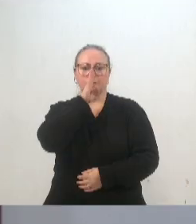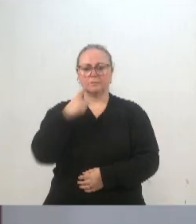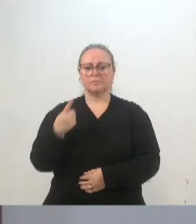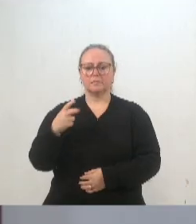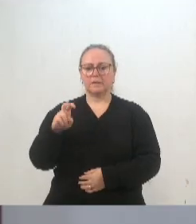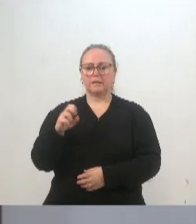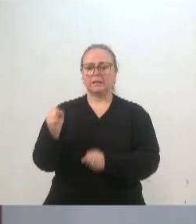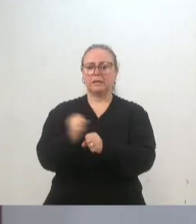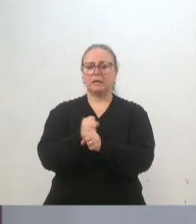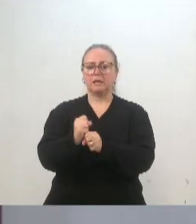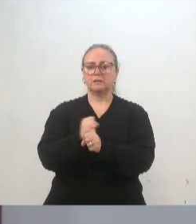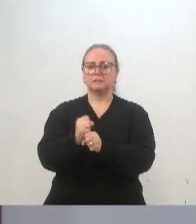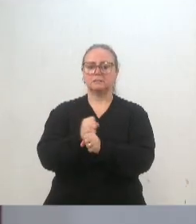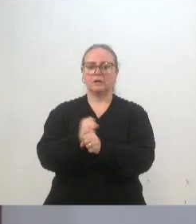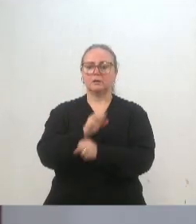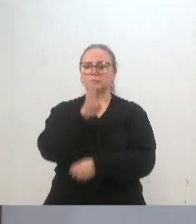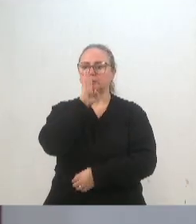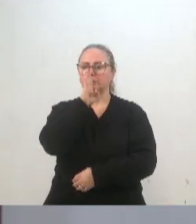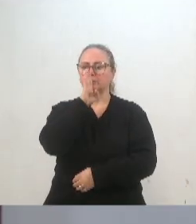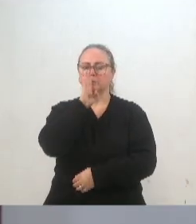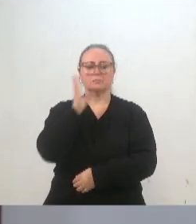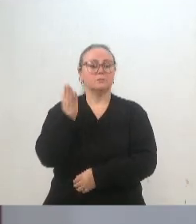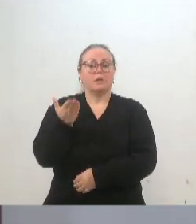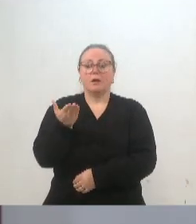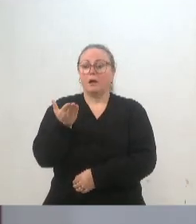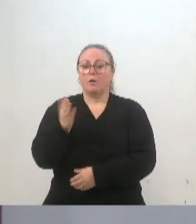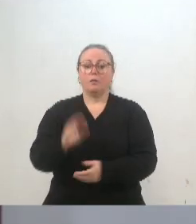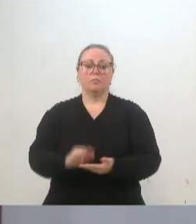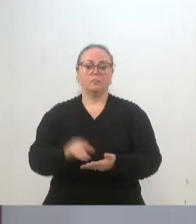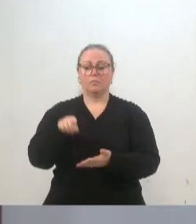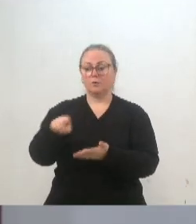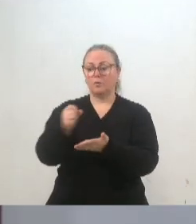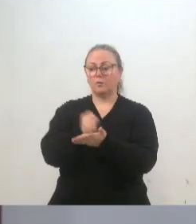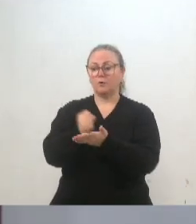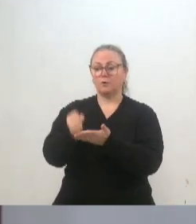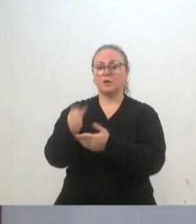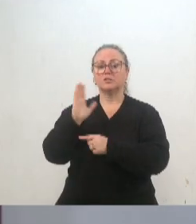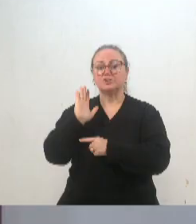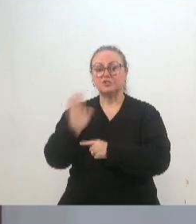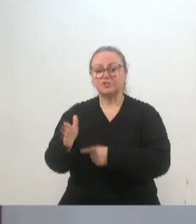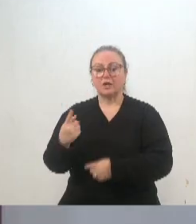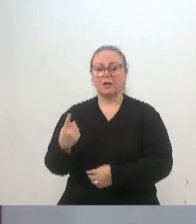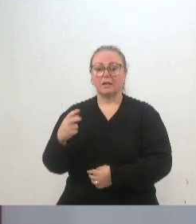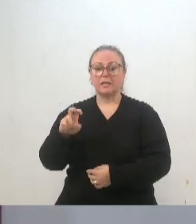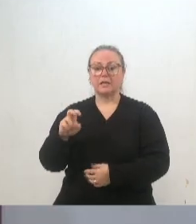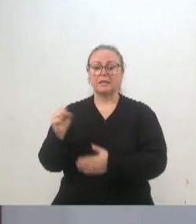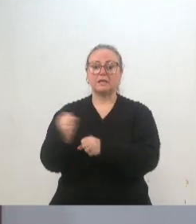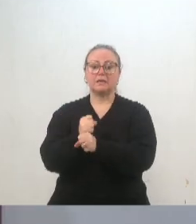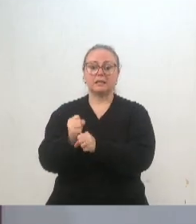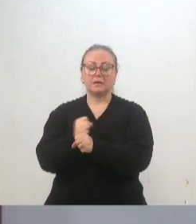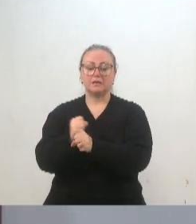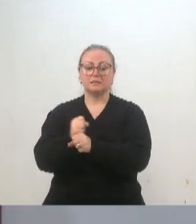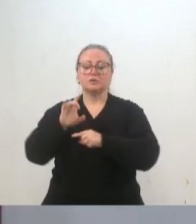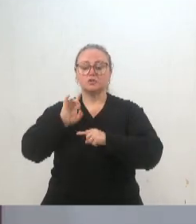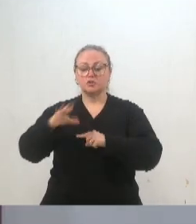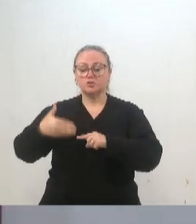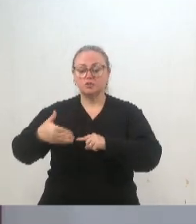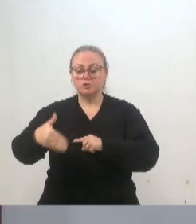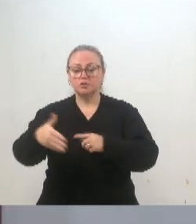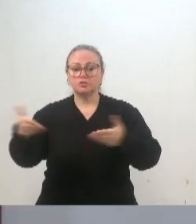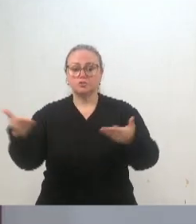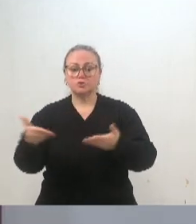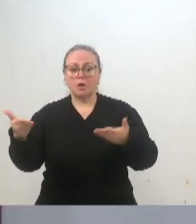aconteceu. É um contrato que já tem 15 anos. E só agora foi